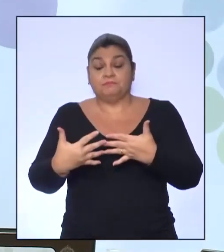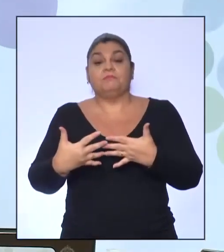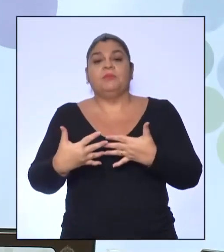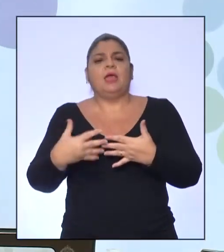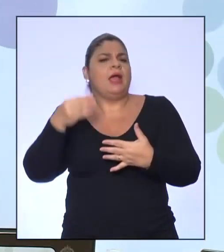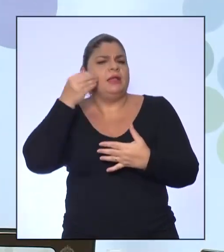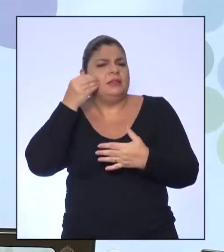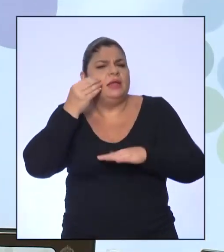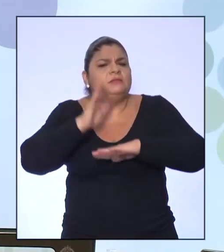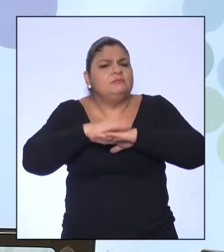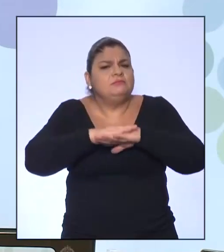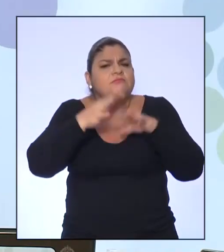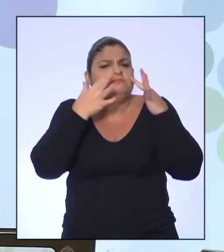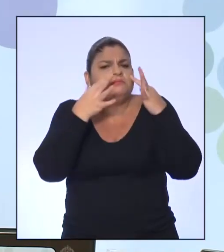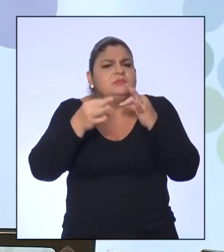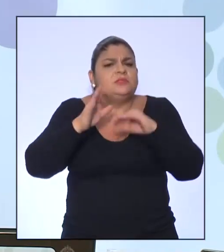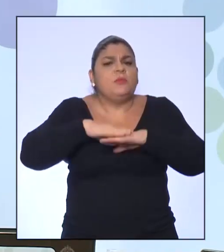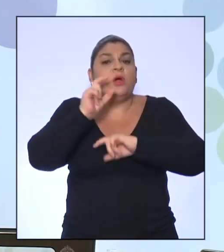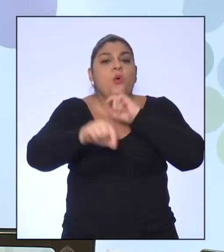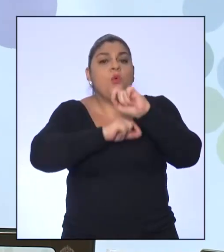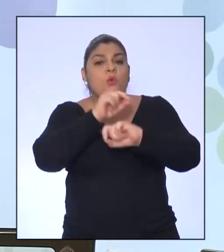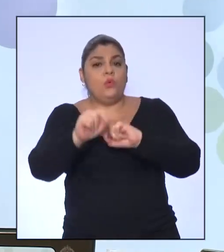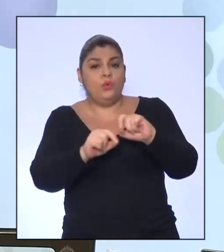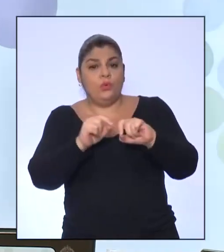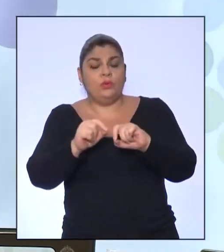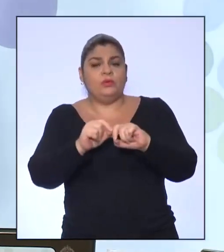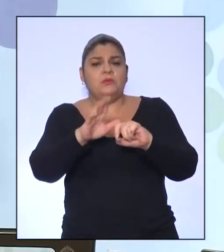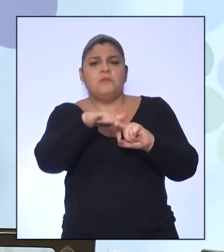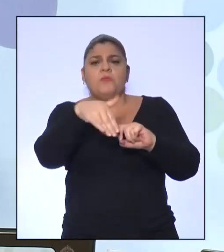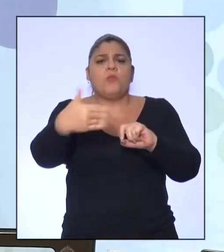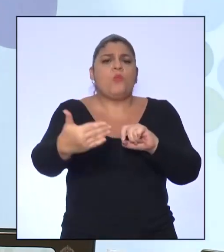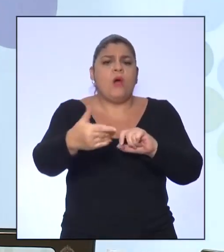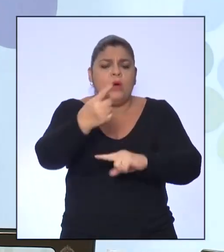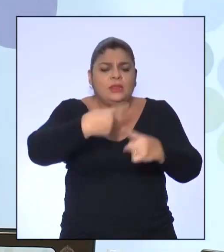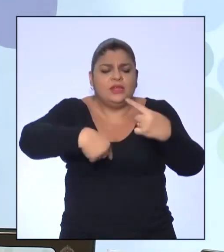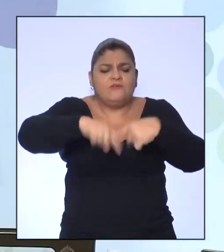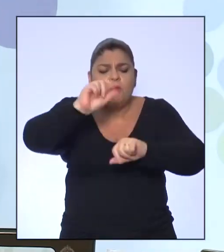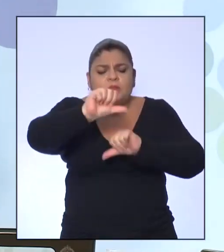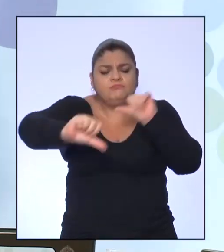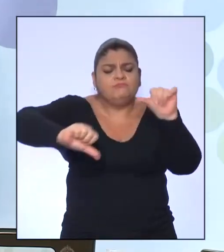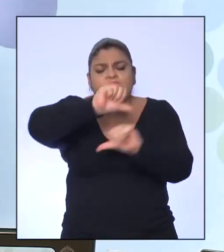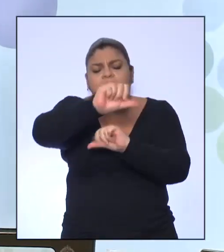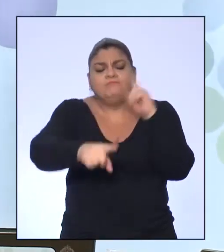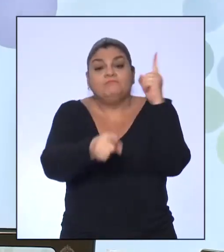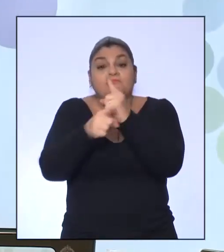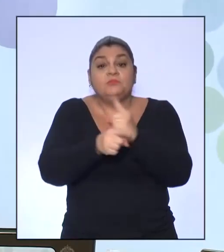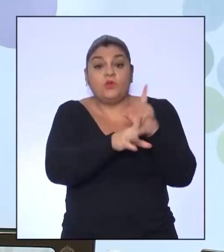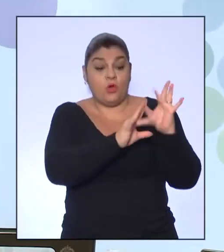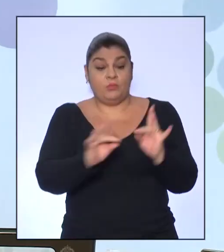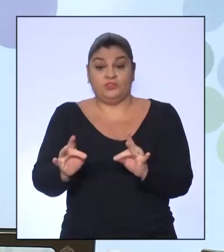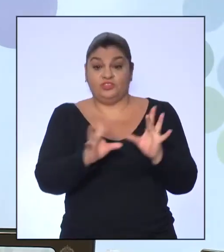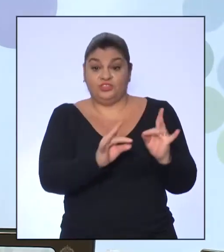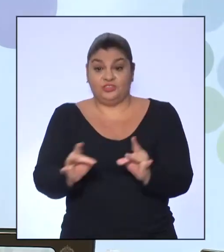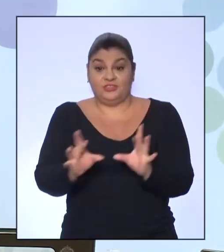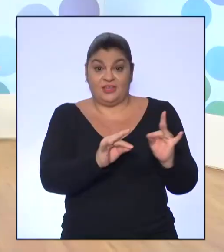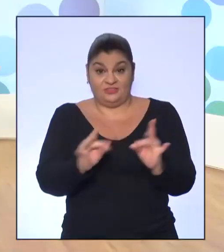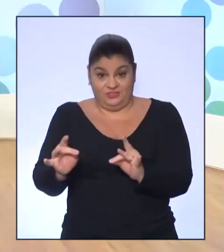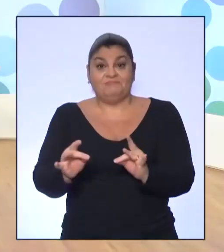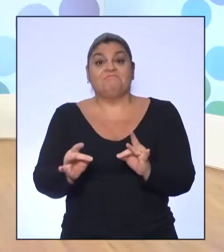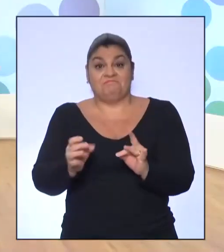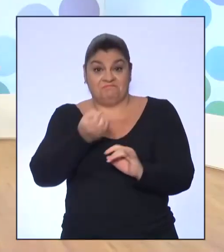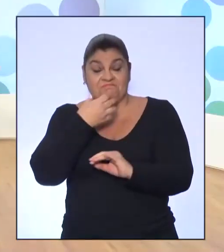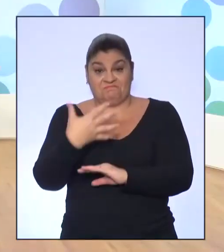Tentem fazer e observem cada vez mais quais são as transformações que vocês encontram no dia a dia. Tudo bem,